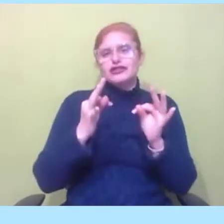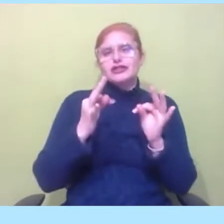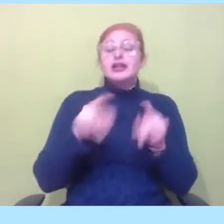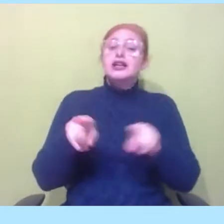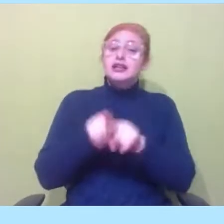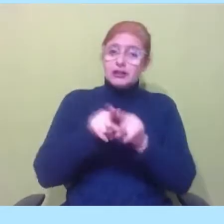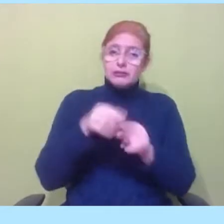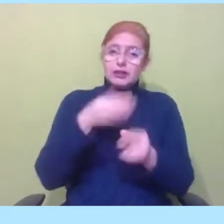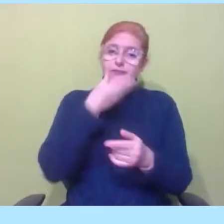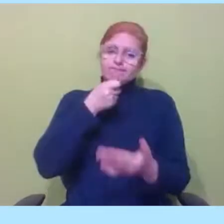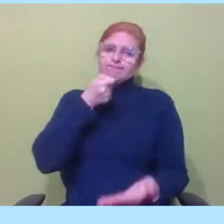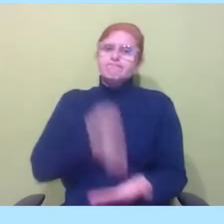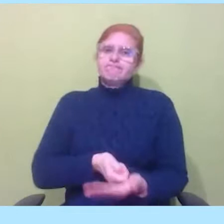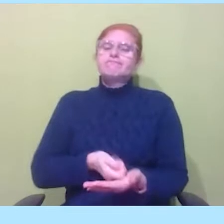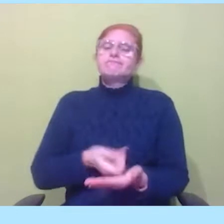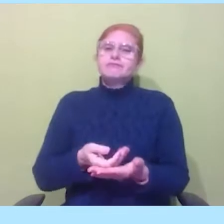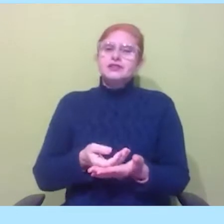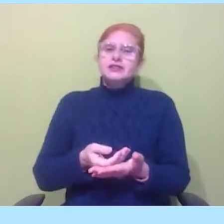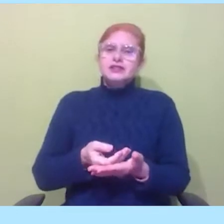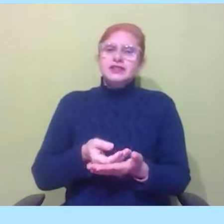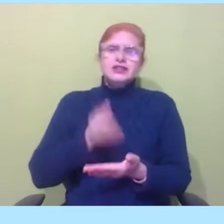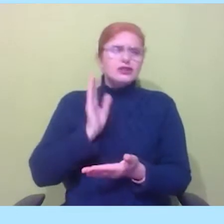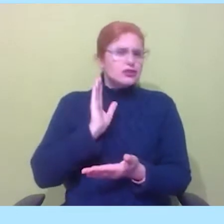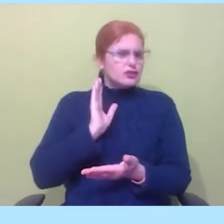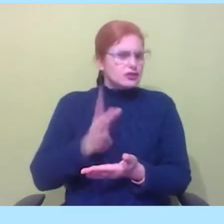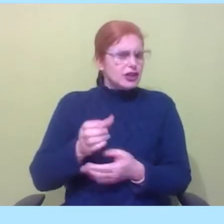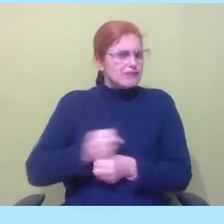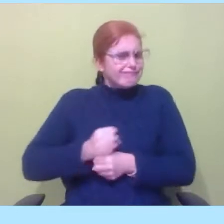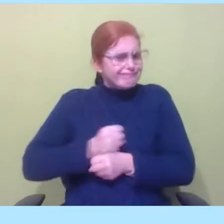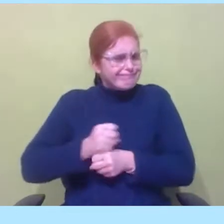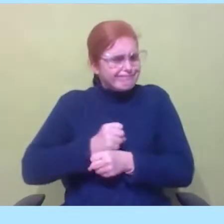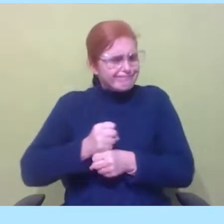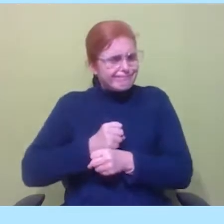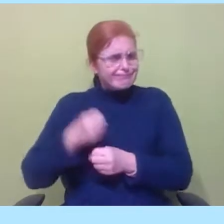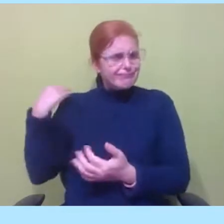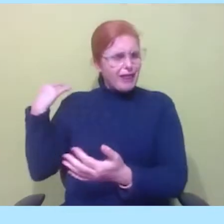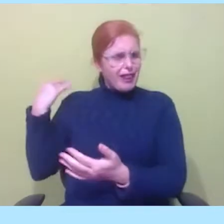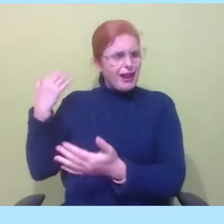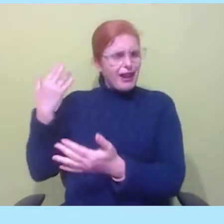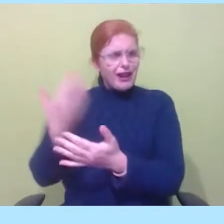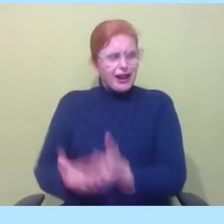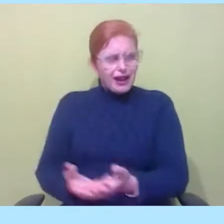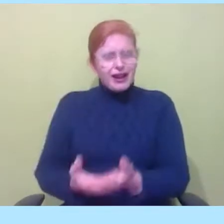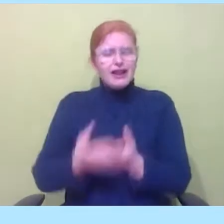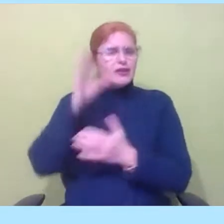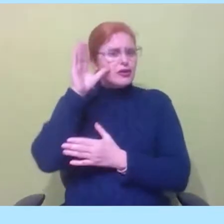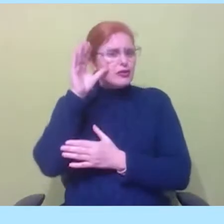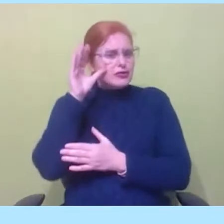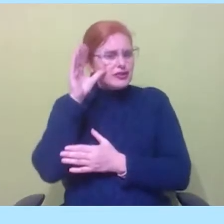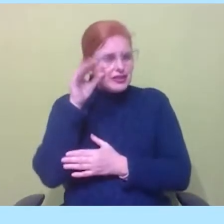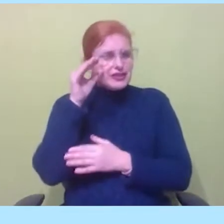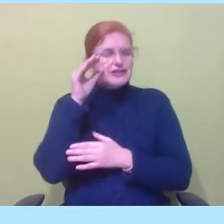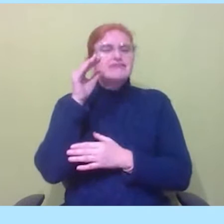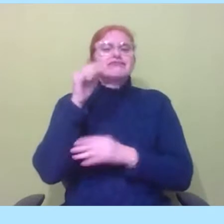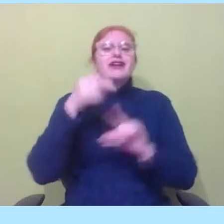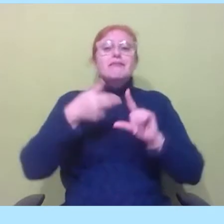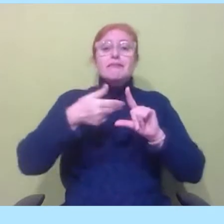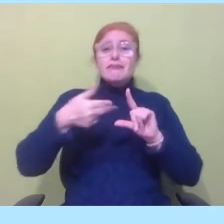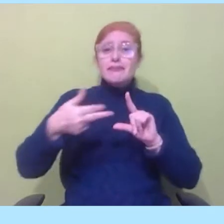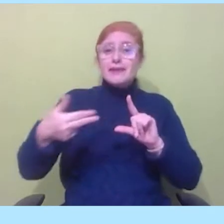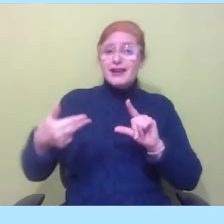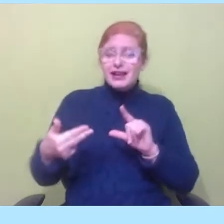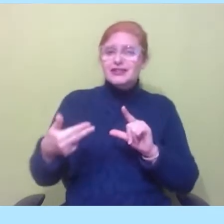E nos últimos anos a gente vem observando a mídia perdendo esse espaço